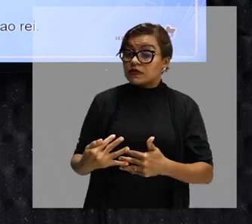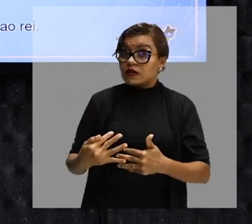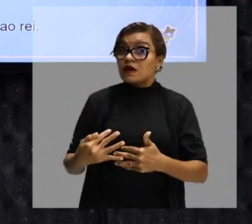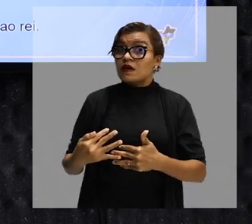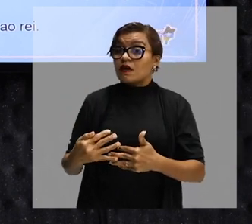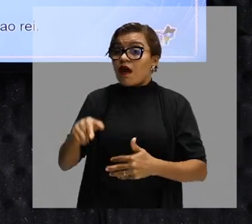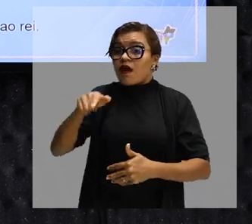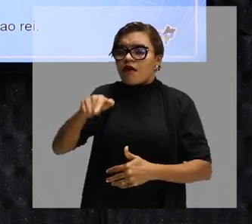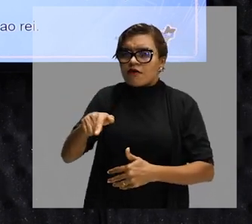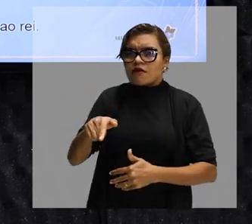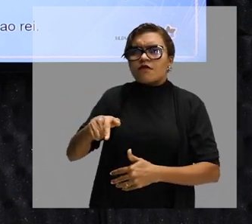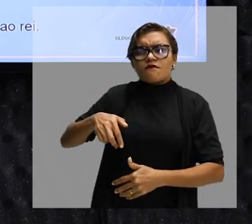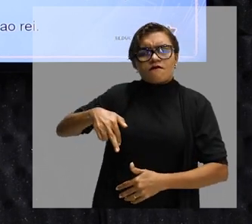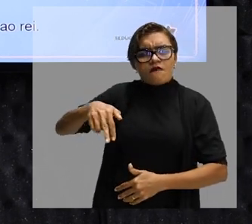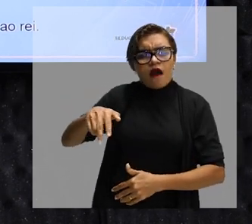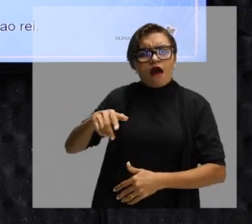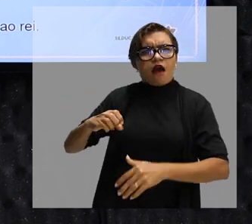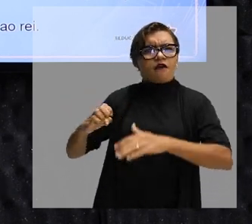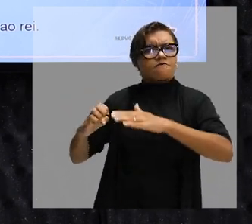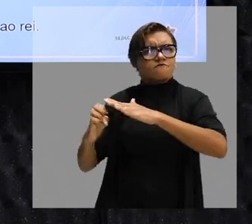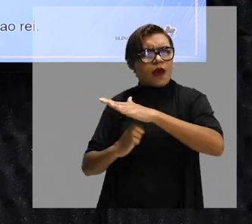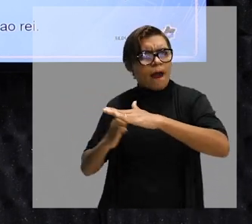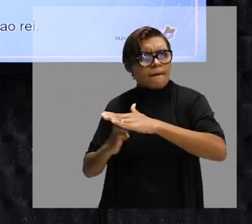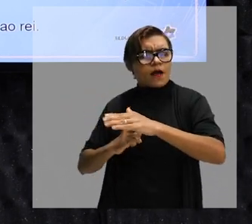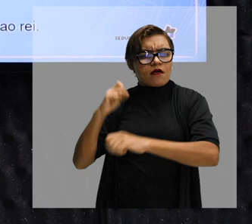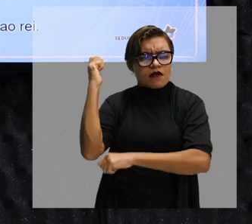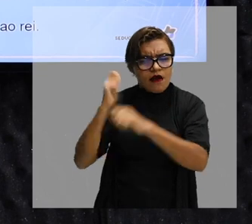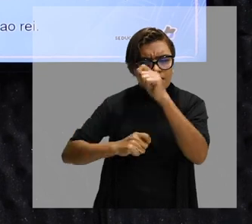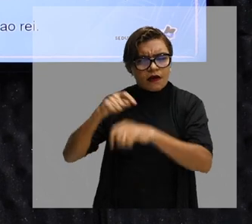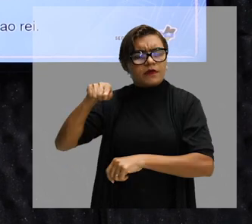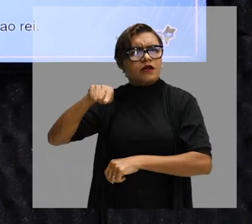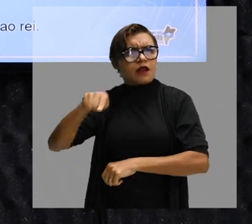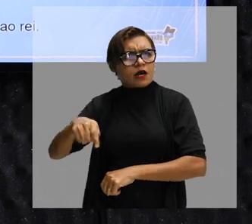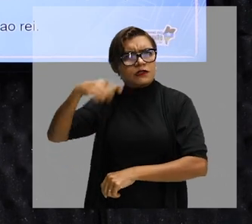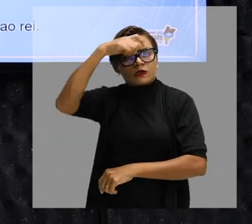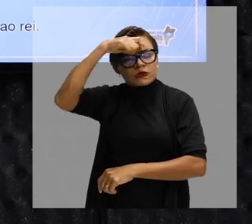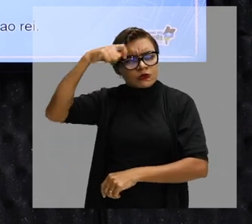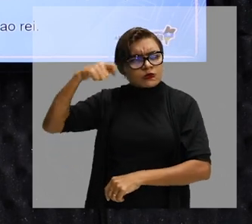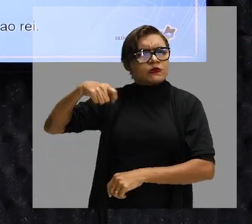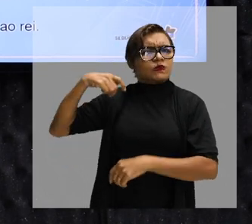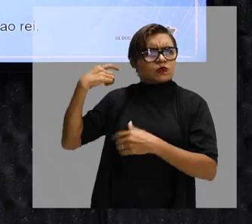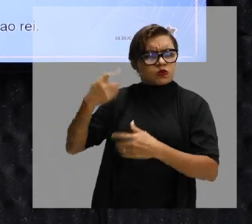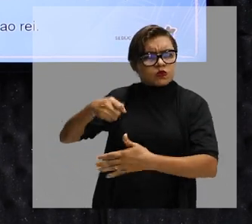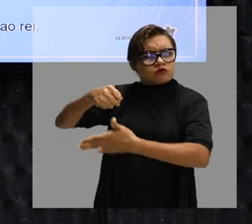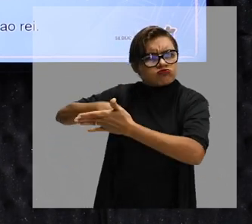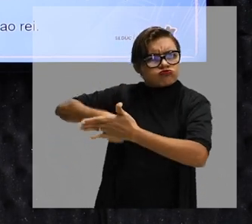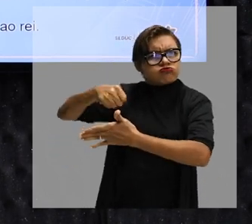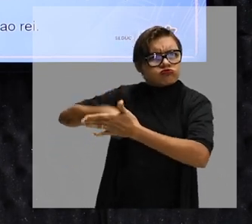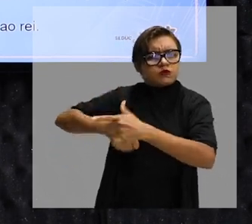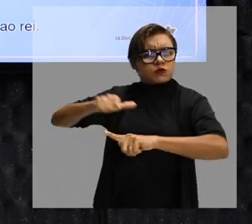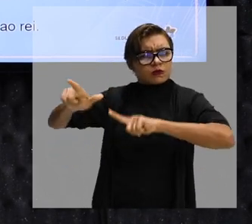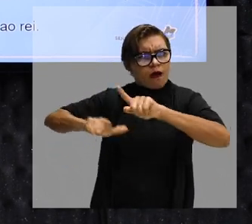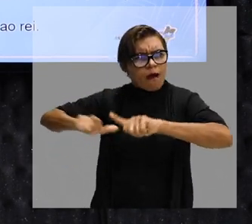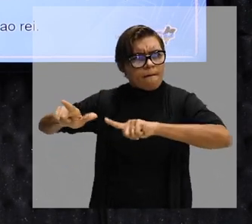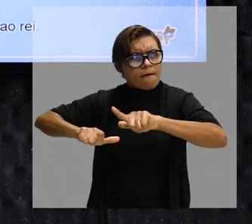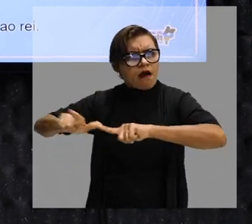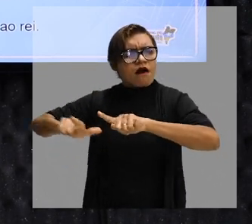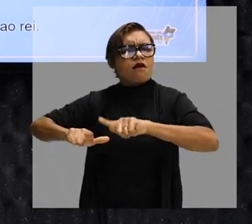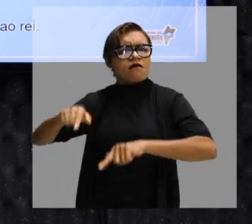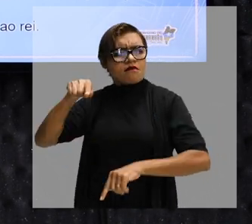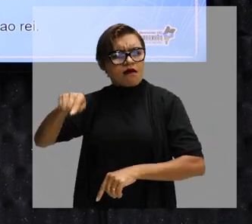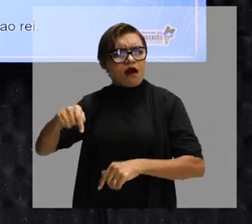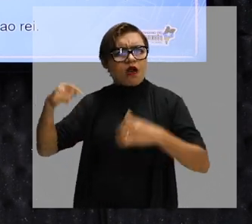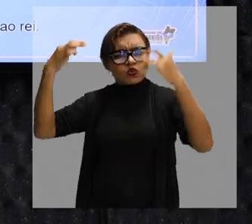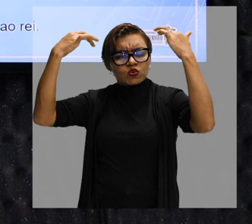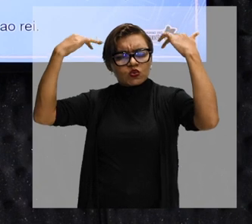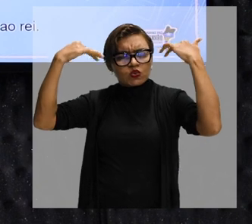chão da fábrica, se sujando, fazendo lá o suor, o sistema motriz da própria